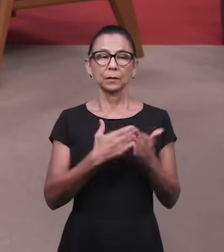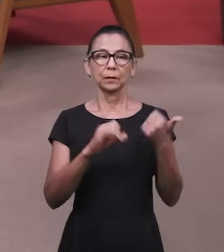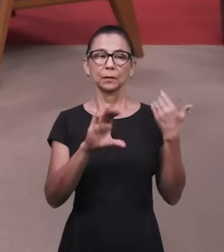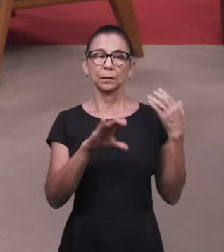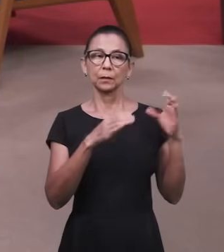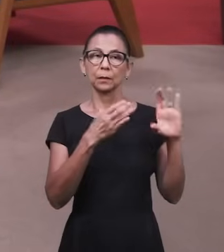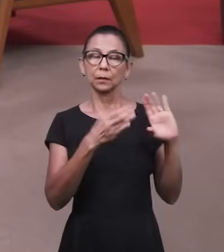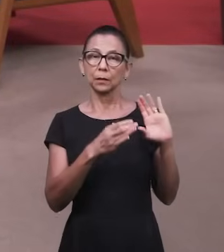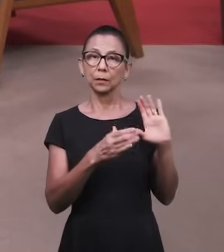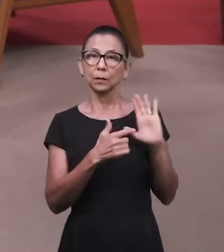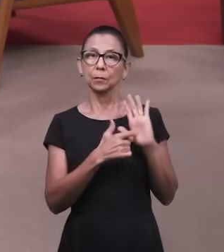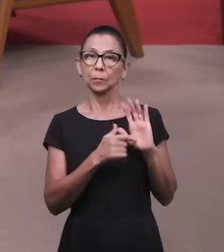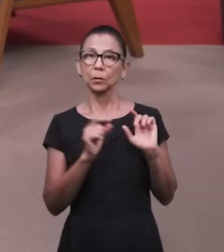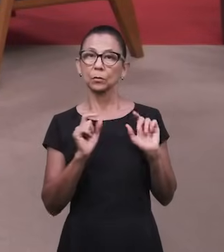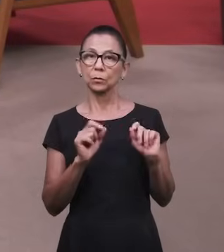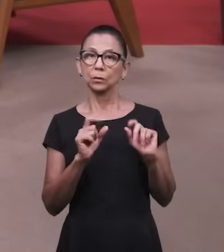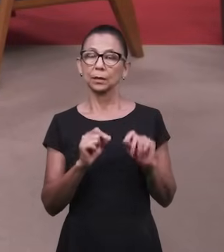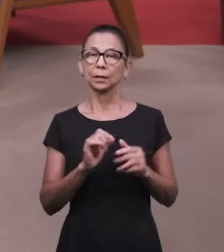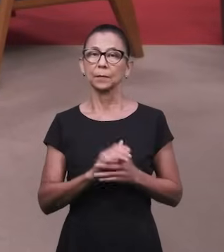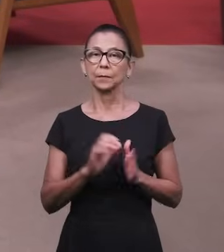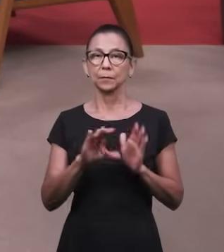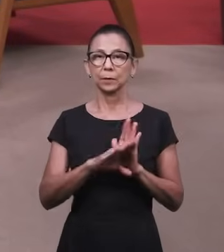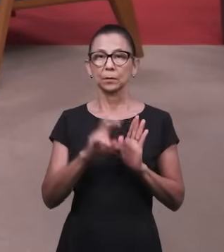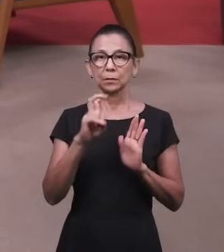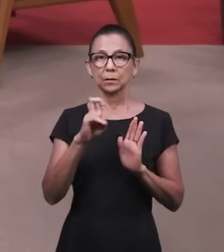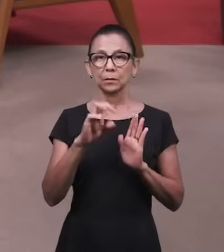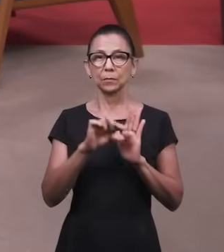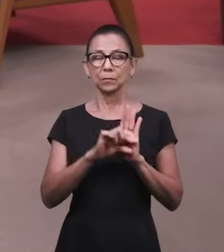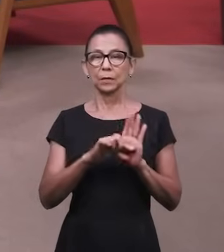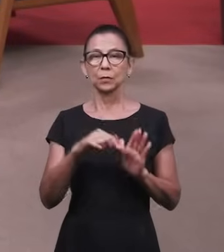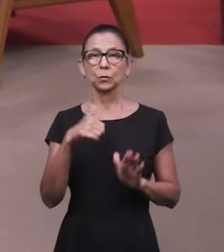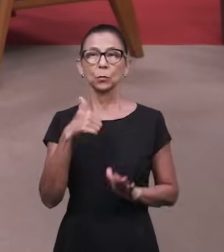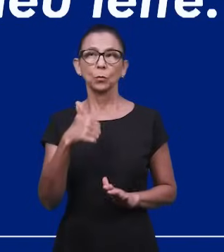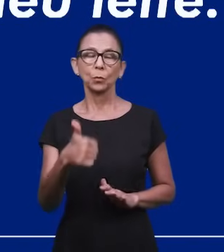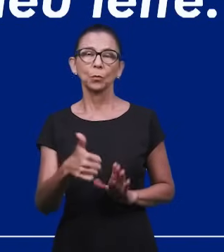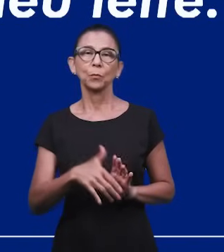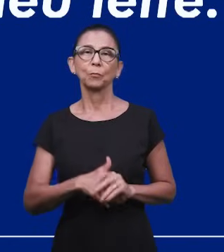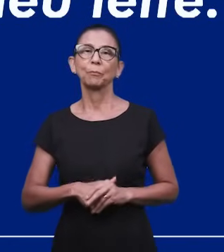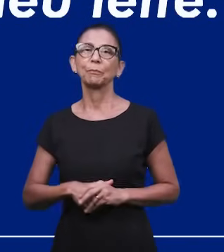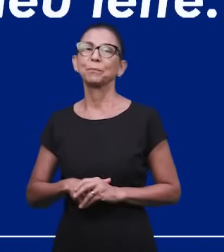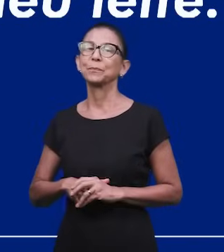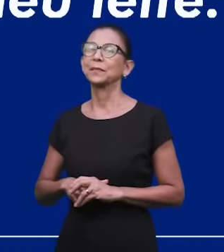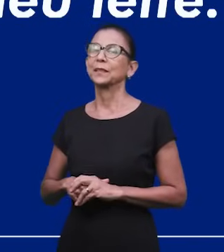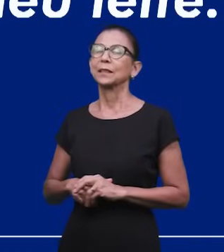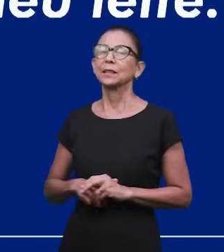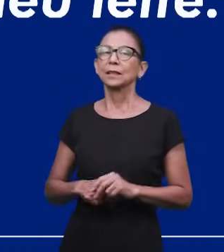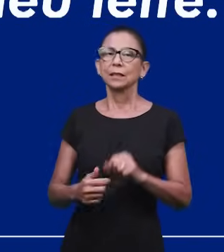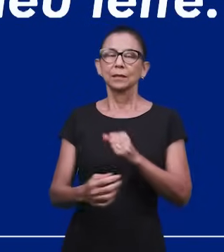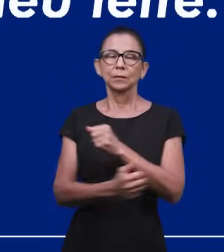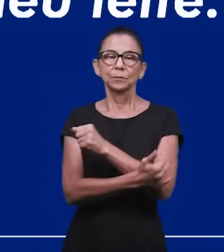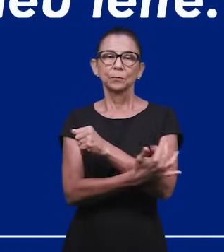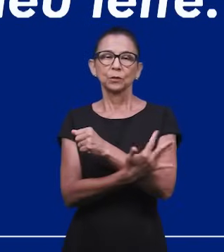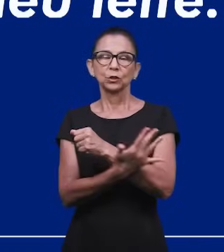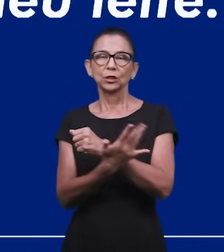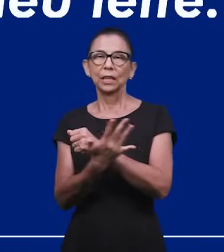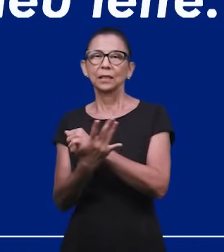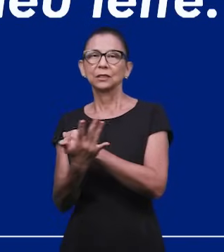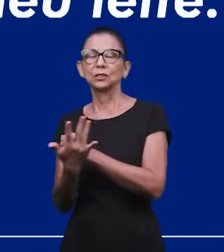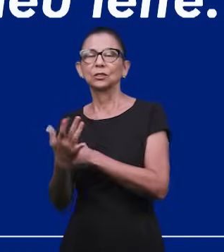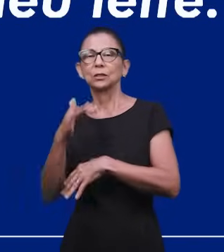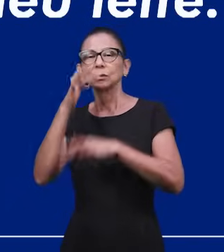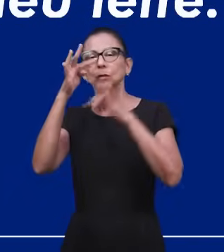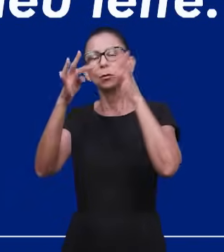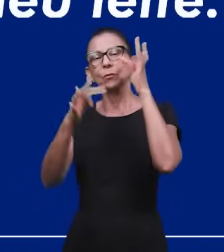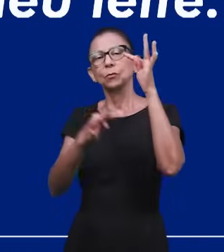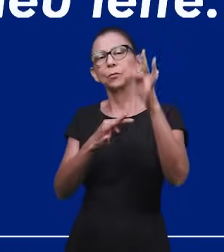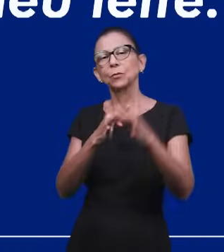informação. Cantares capítulo 5, verso 1 diz assim: já vim para o meu jardim, irmã minha